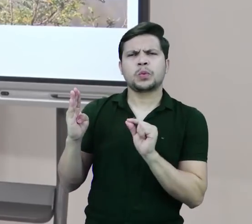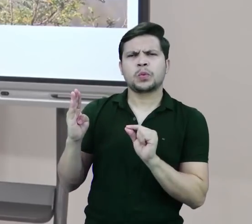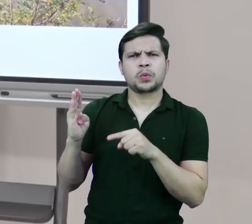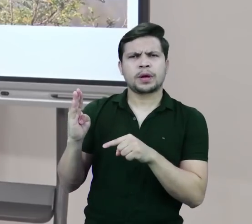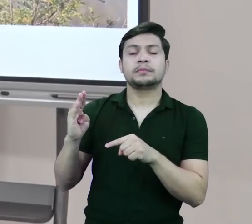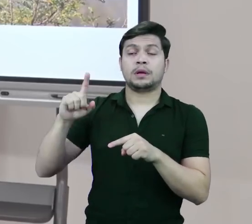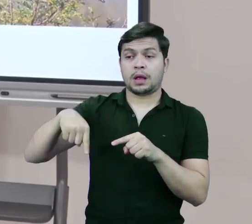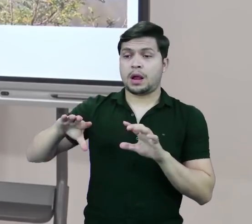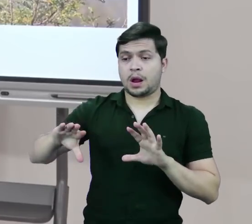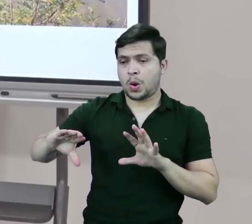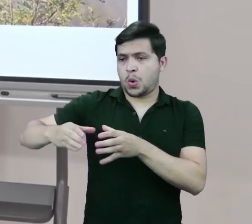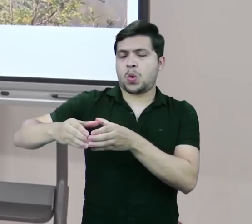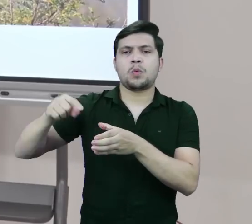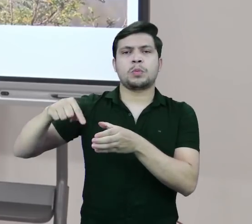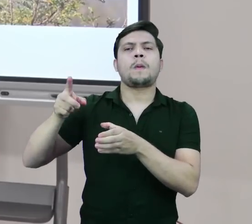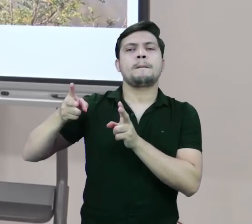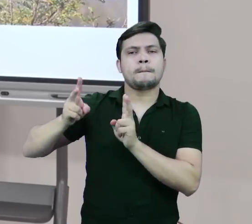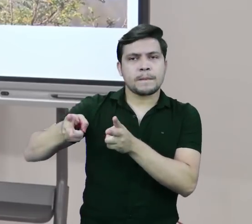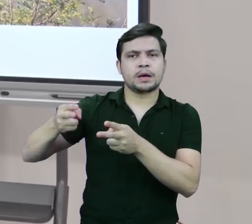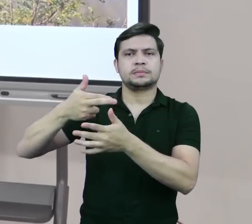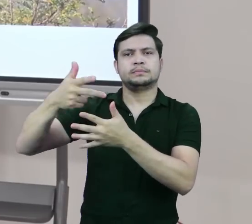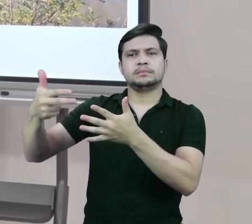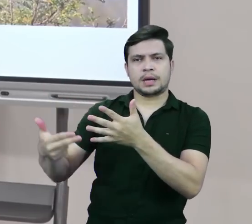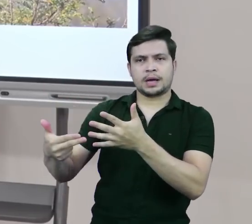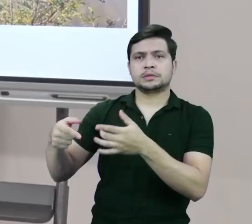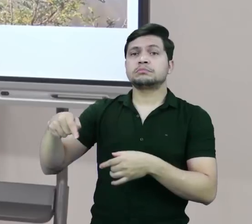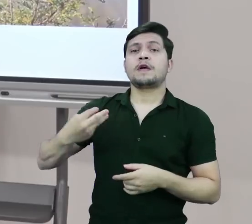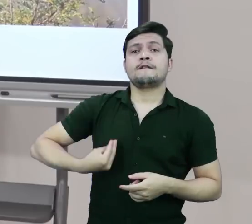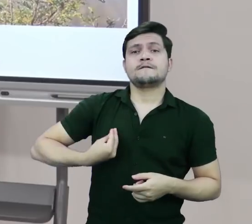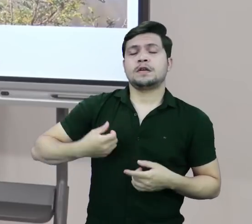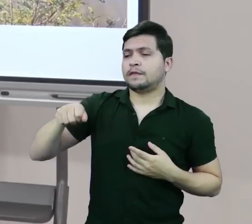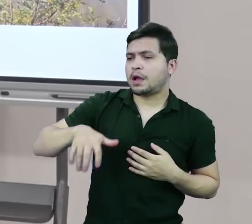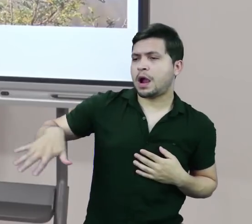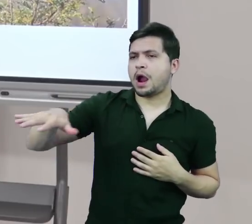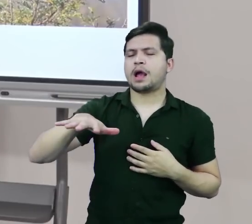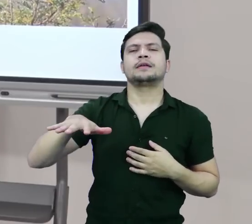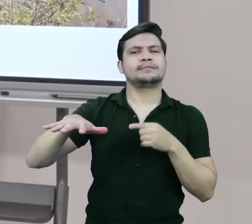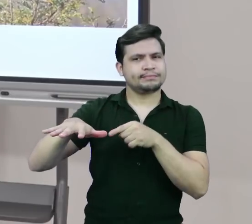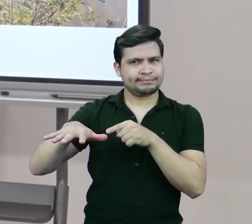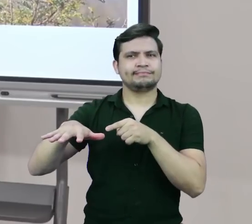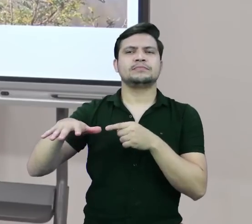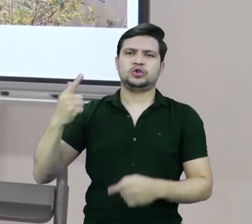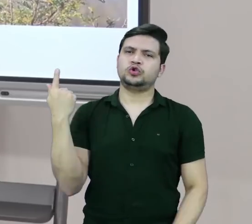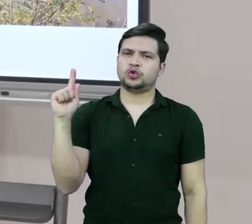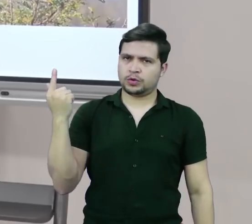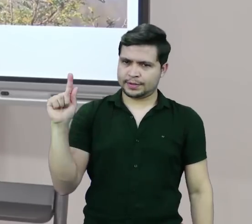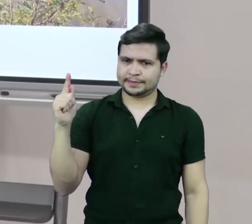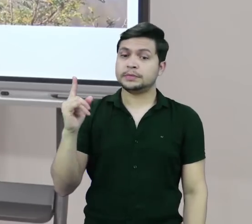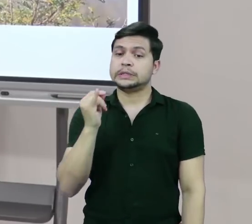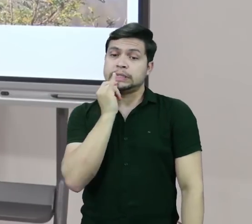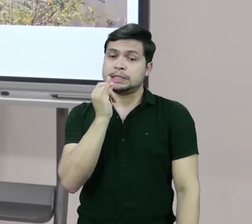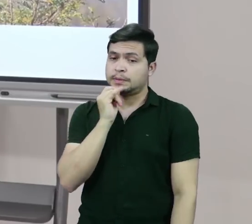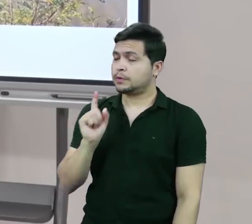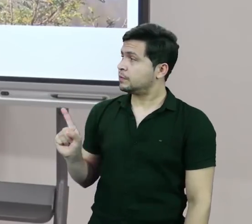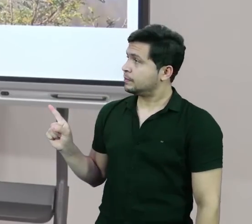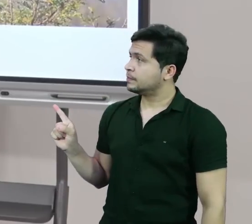biológica? Né? Um grupo de indivíduos de mesma espécie que vivem em uma determinada área geográfica. Nessa